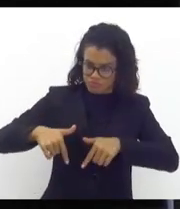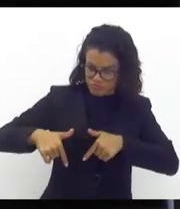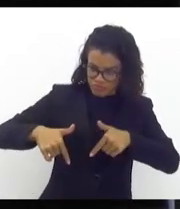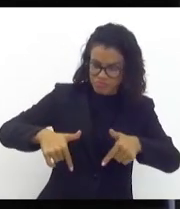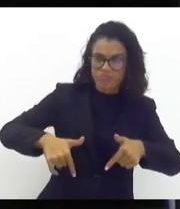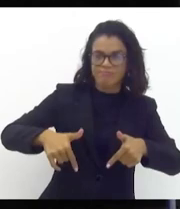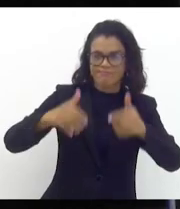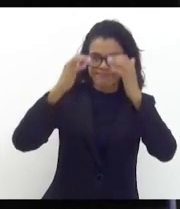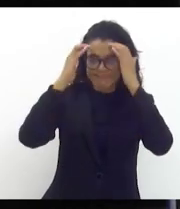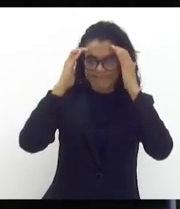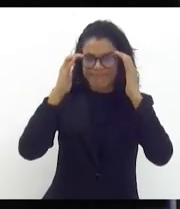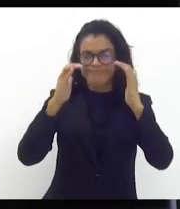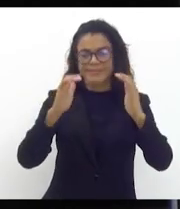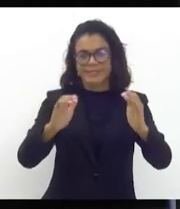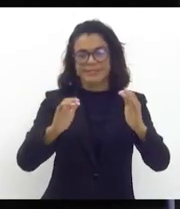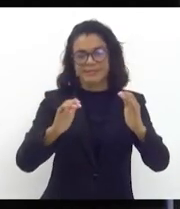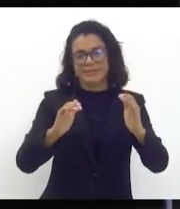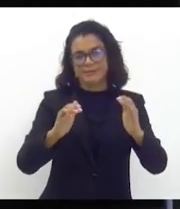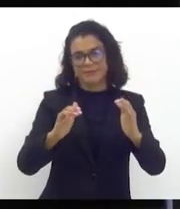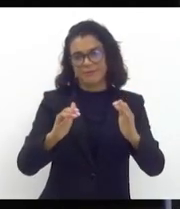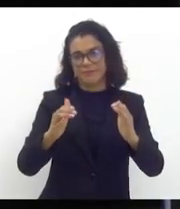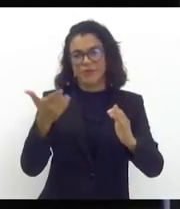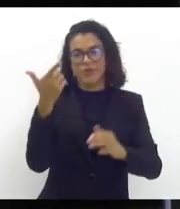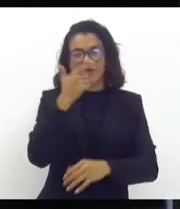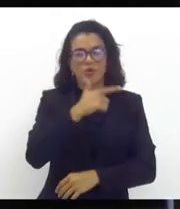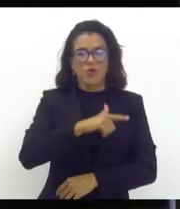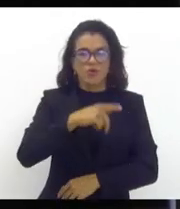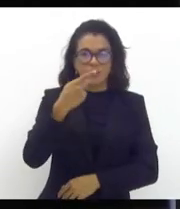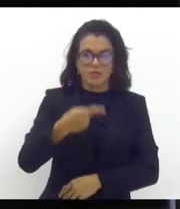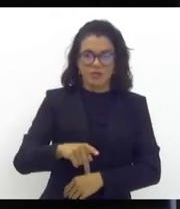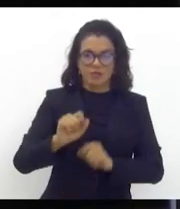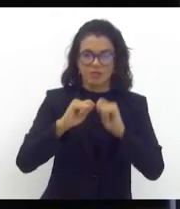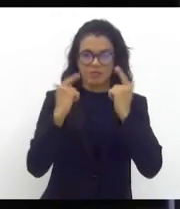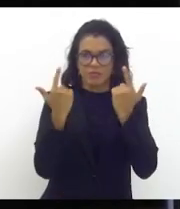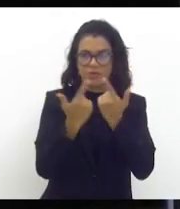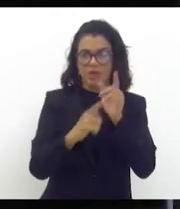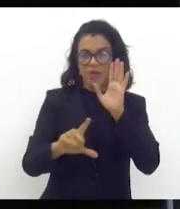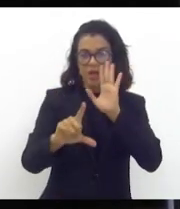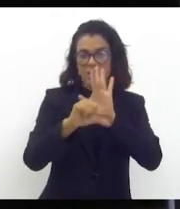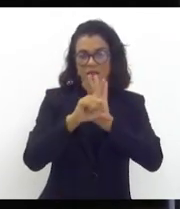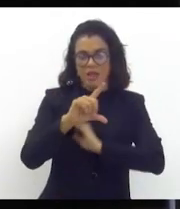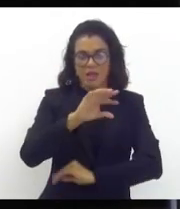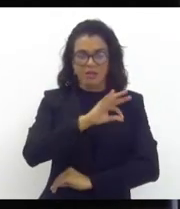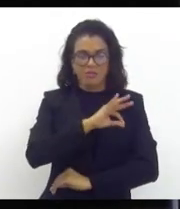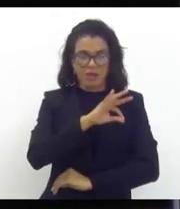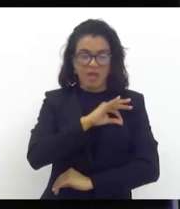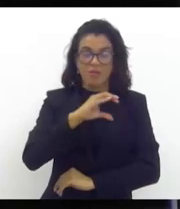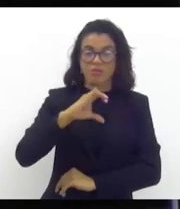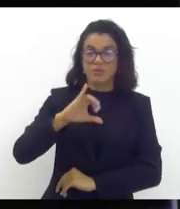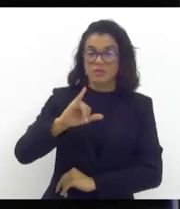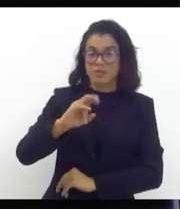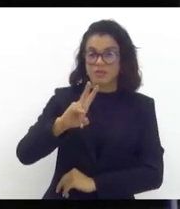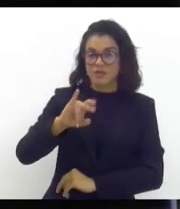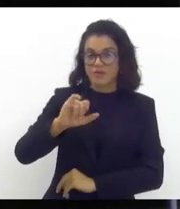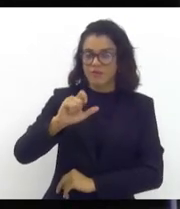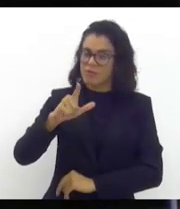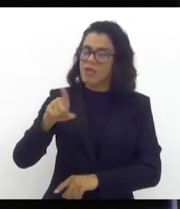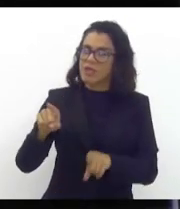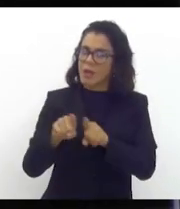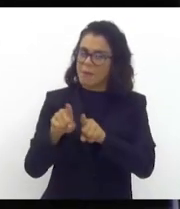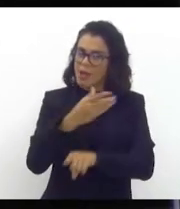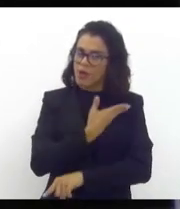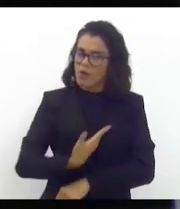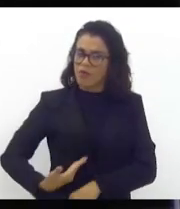valer aquilo que foi conseguido nessa casa com a lei orgânica da Polícia Civil e que respeite